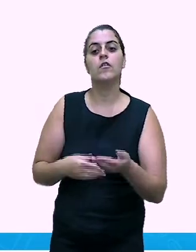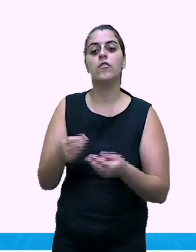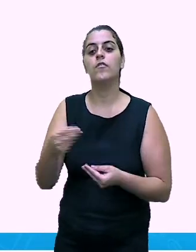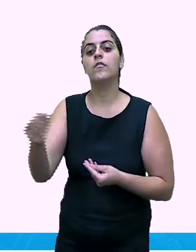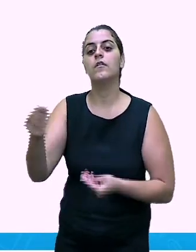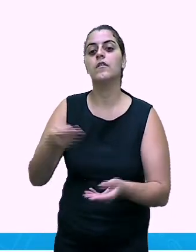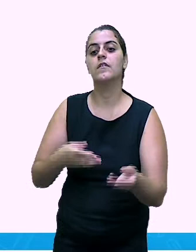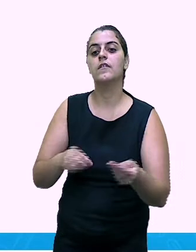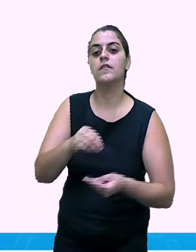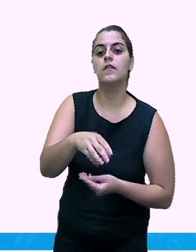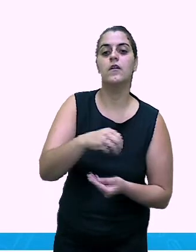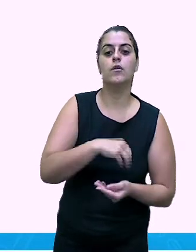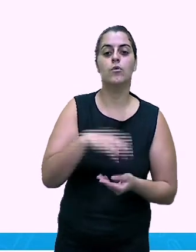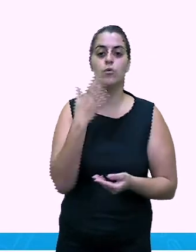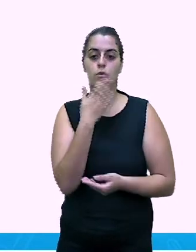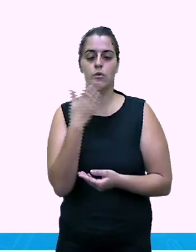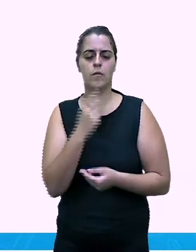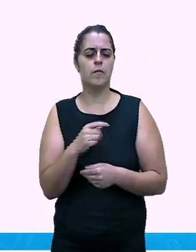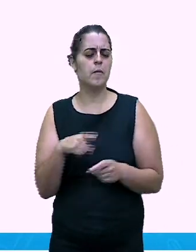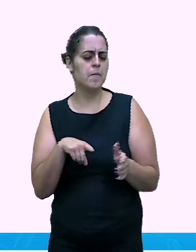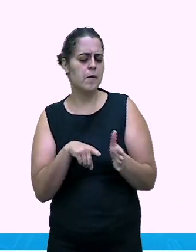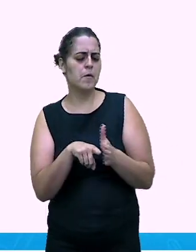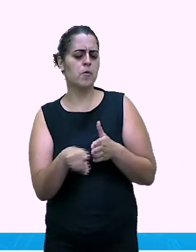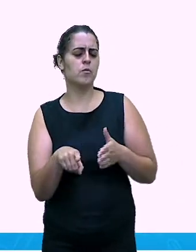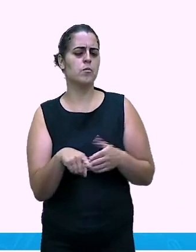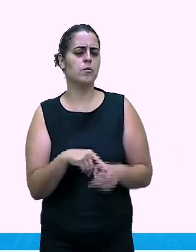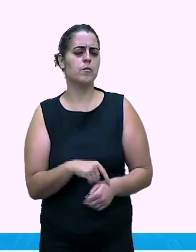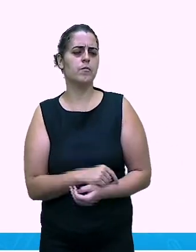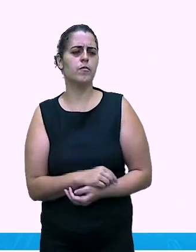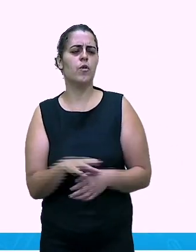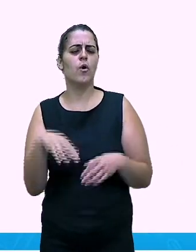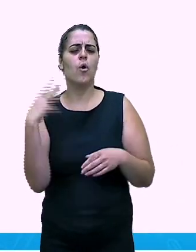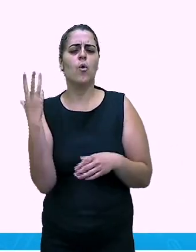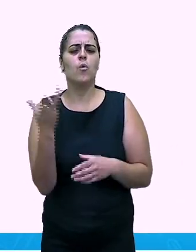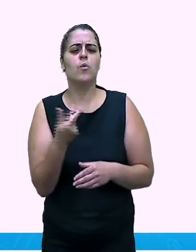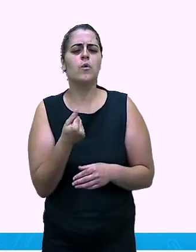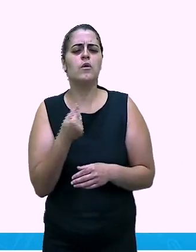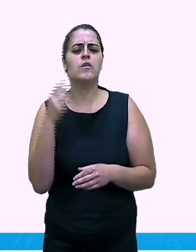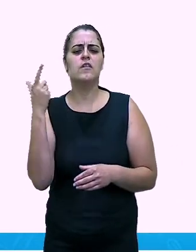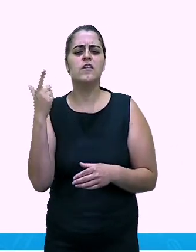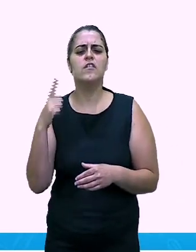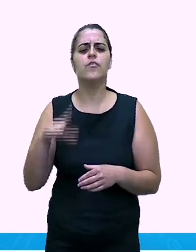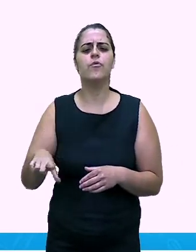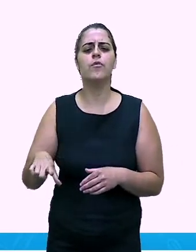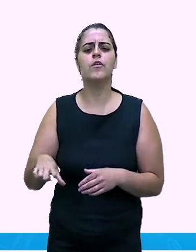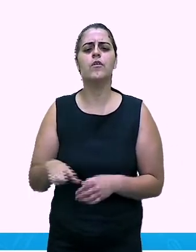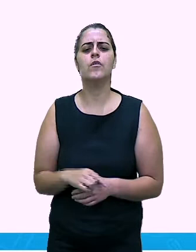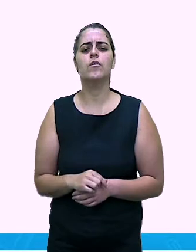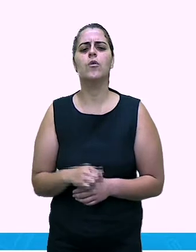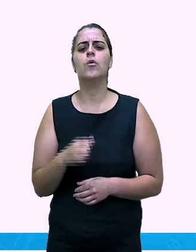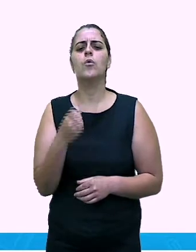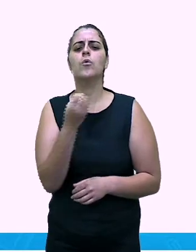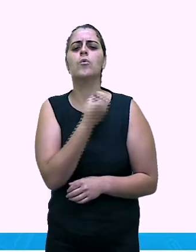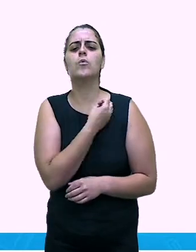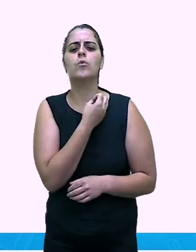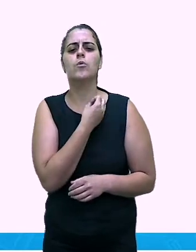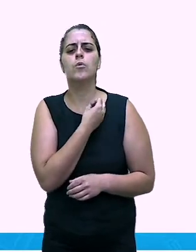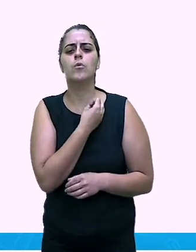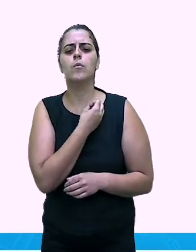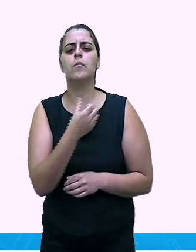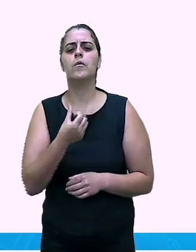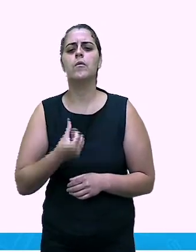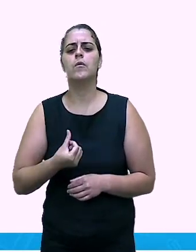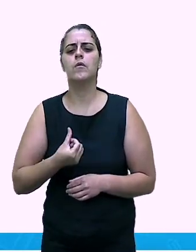brigadeiros, podemos fazer a seguinte pergunta. Quantas vezes o número